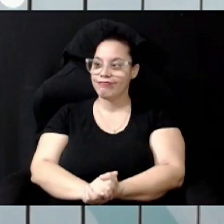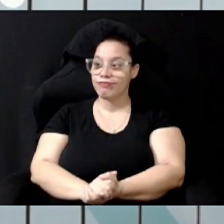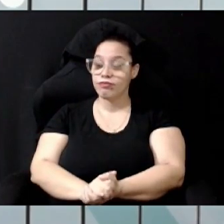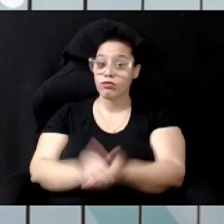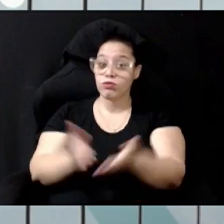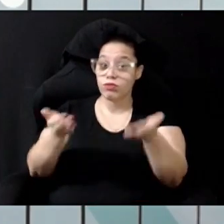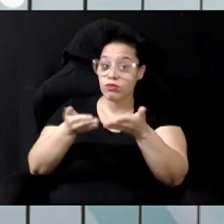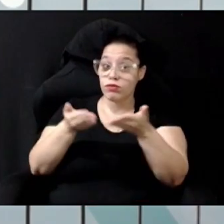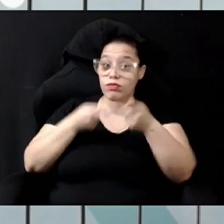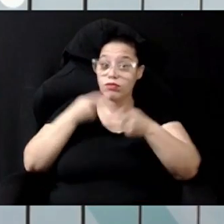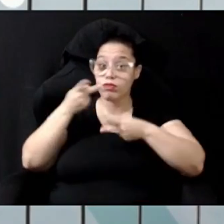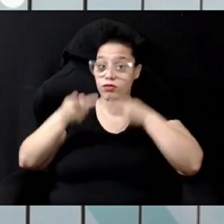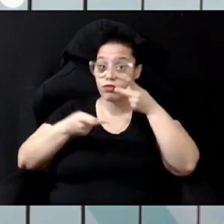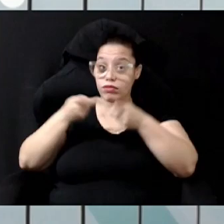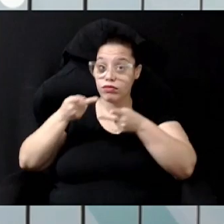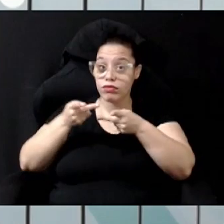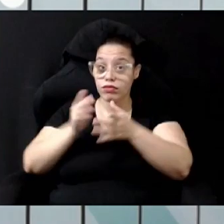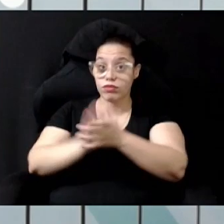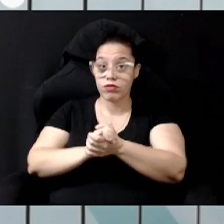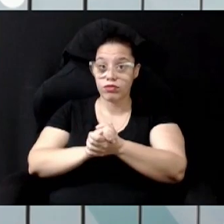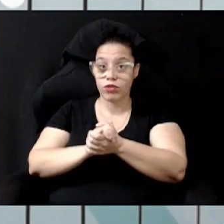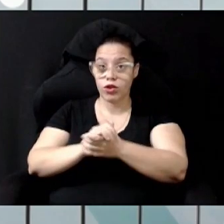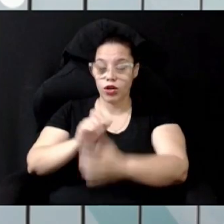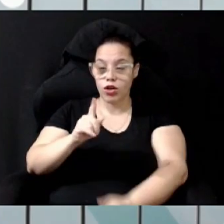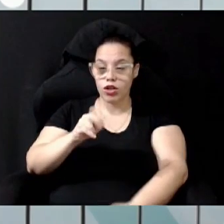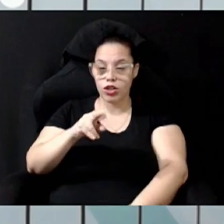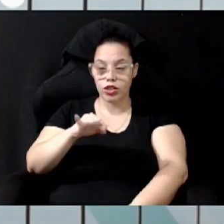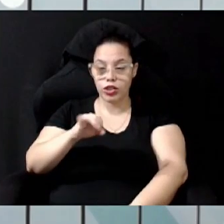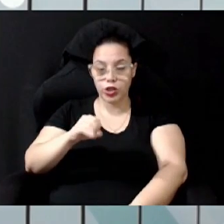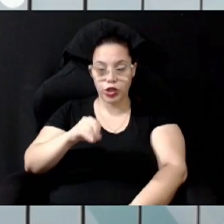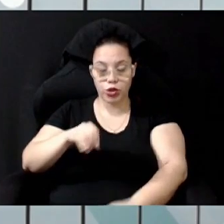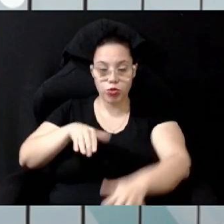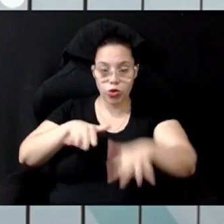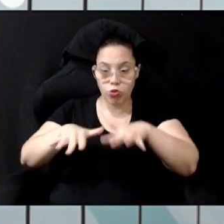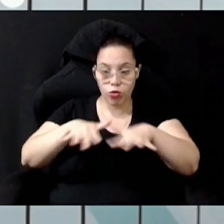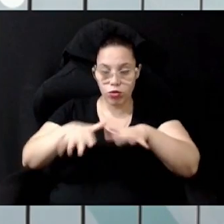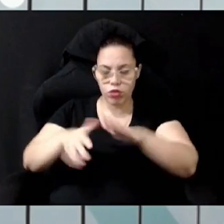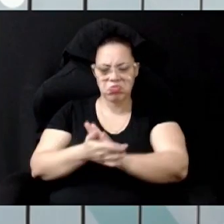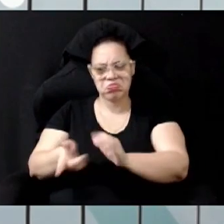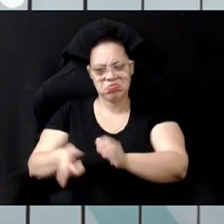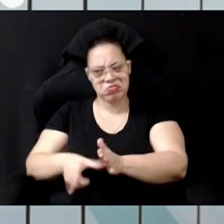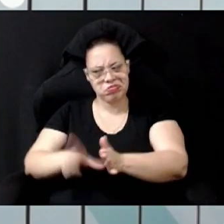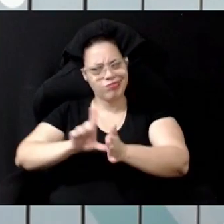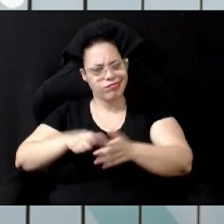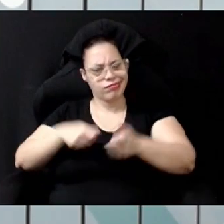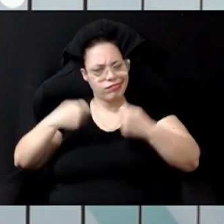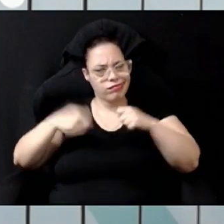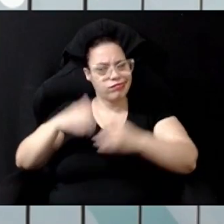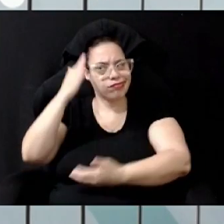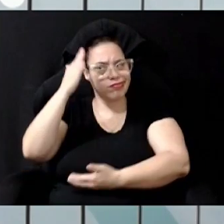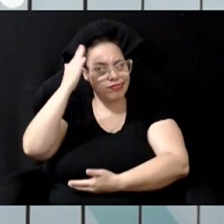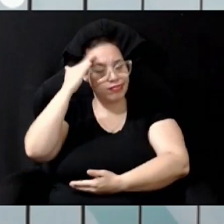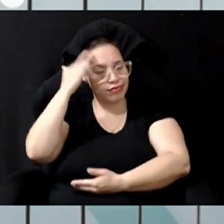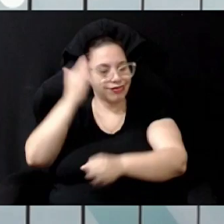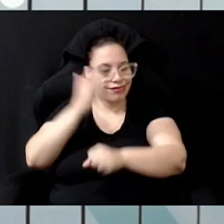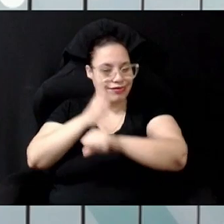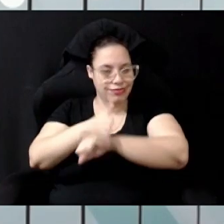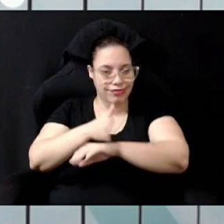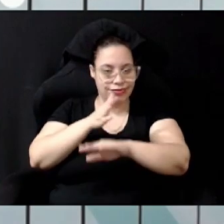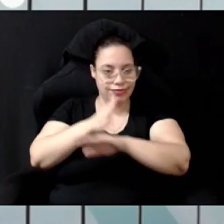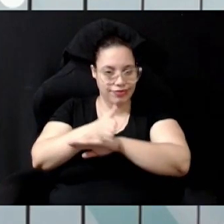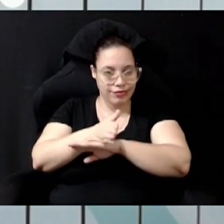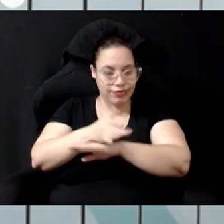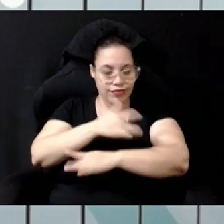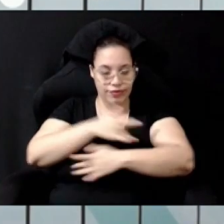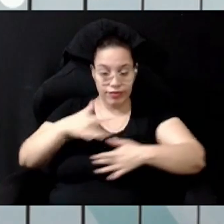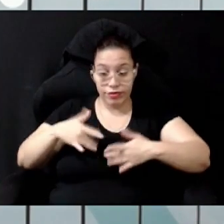vamos falar sobre os distúrbios do movimento. Mas antes, você precisa saber que para participar do Saúde é Vida